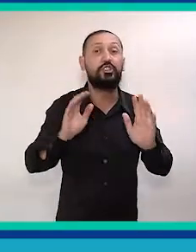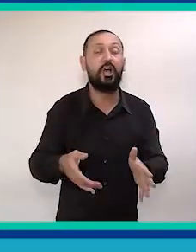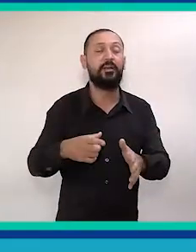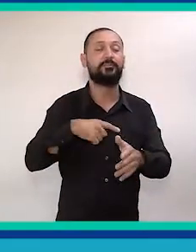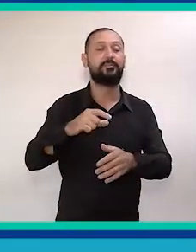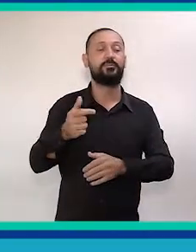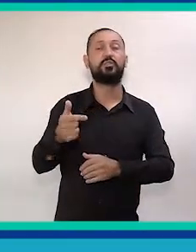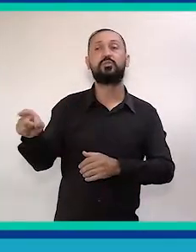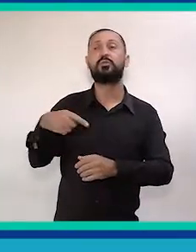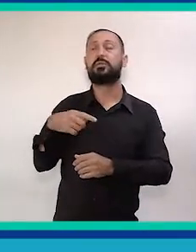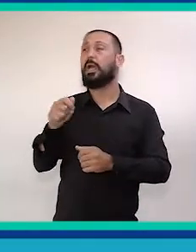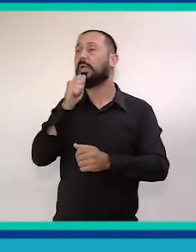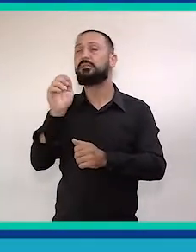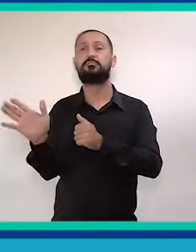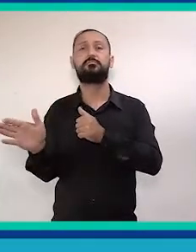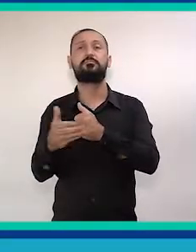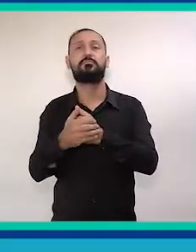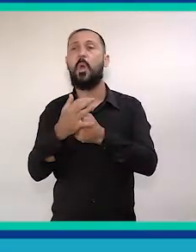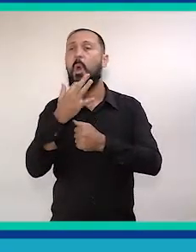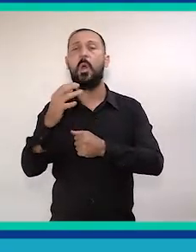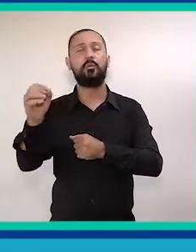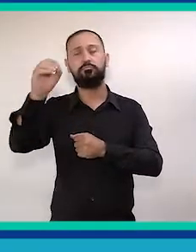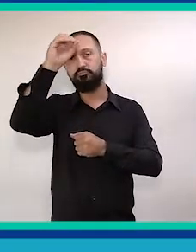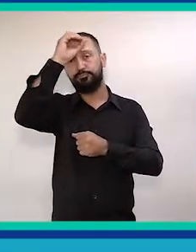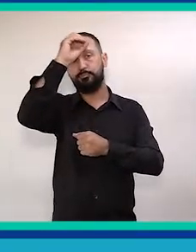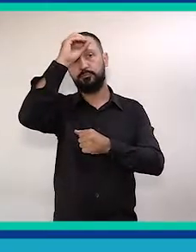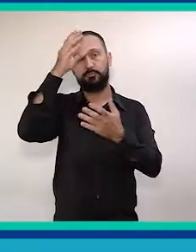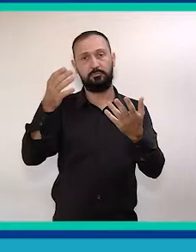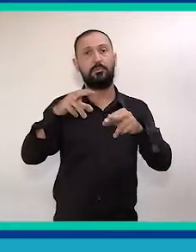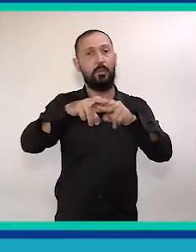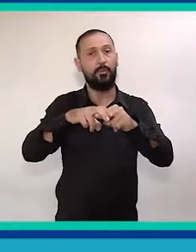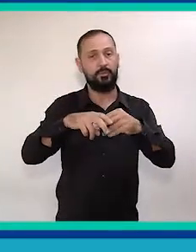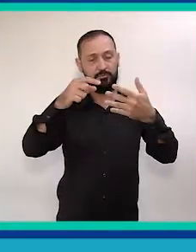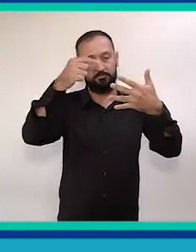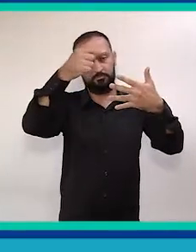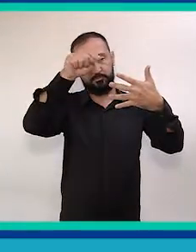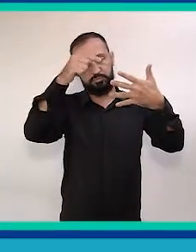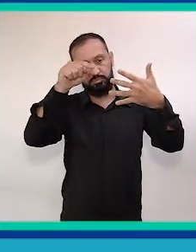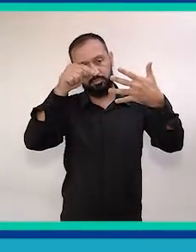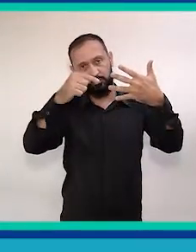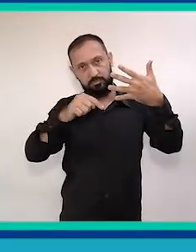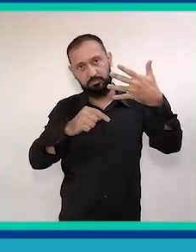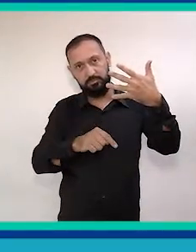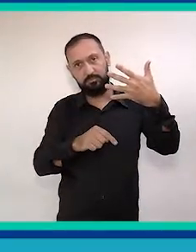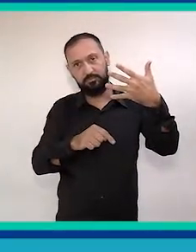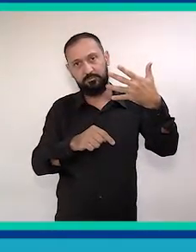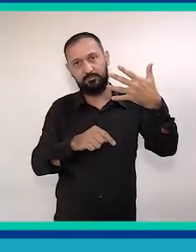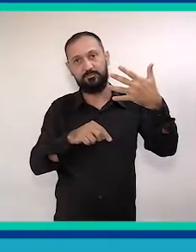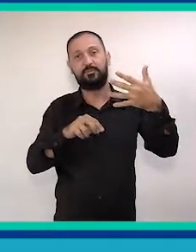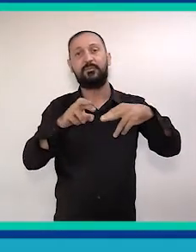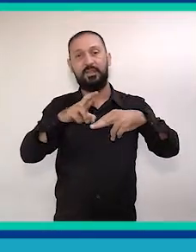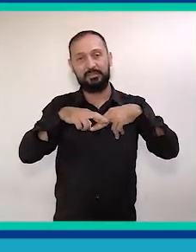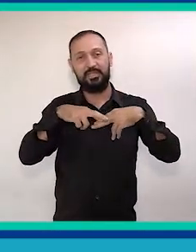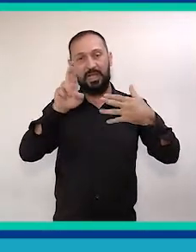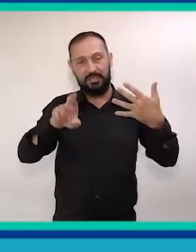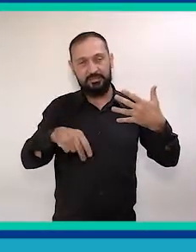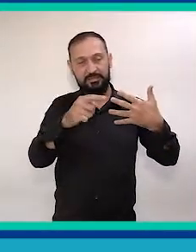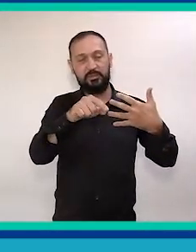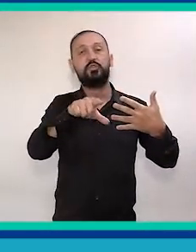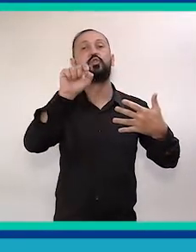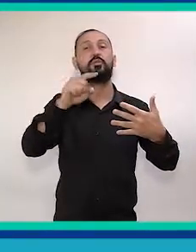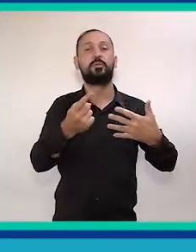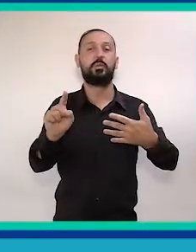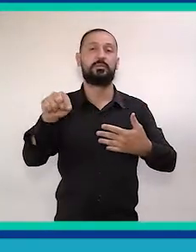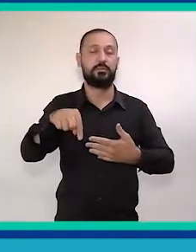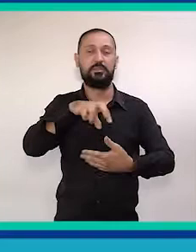mais avaliado, e outros venenos são ainda um pouco desconhecidos. Então, por esses motivos, por essa soma desses motivos,